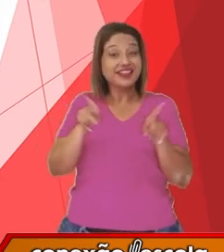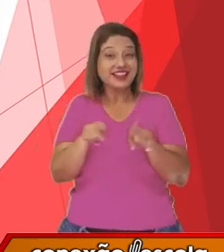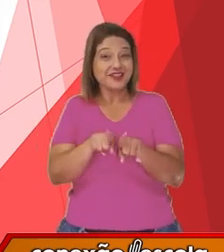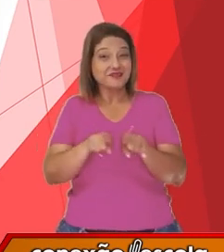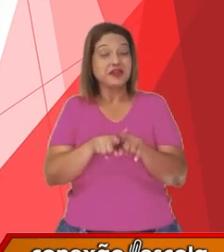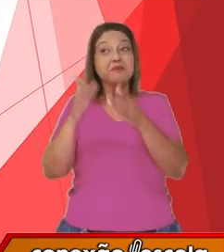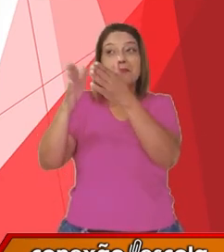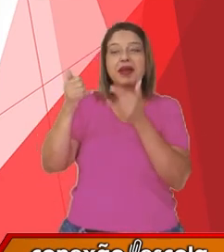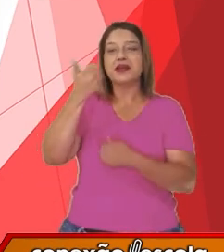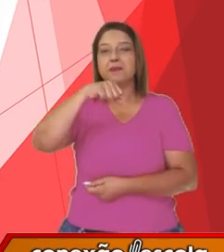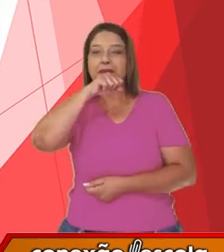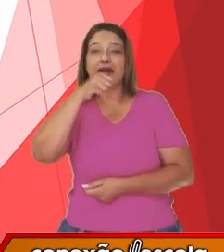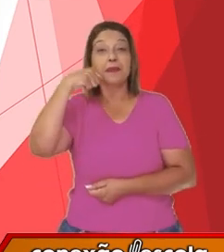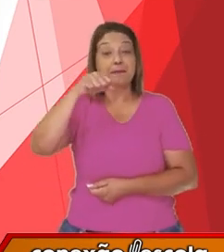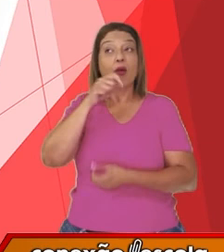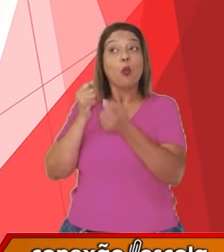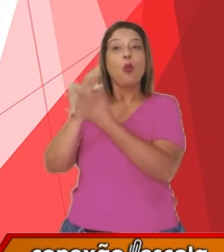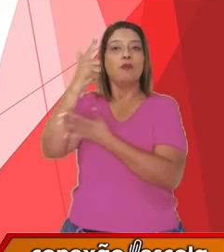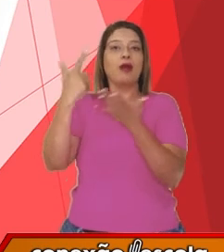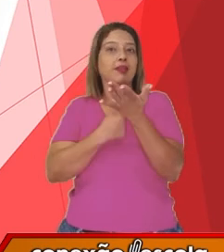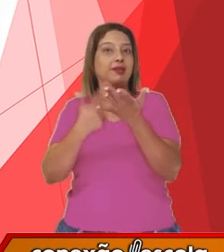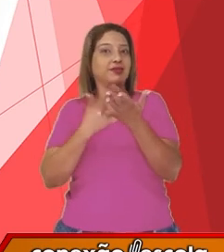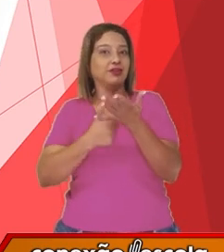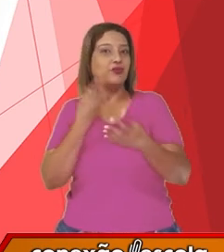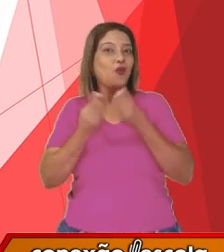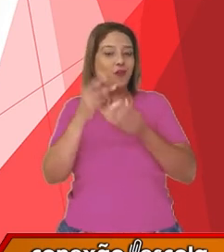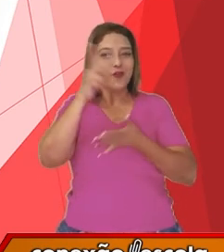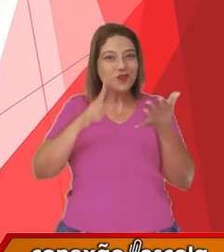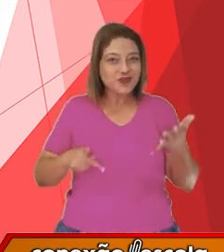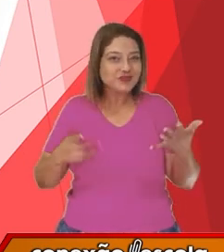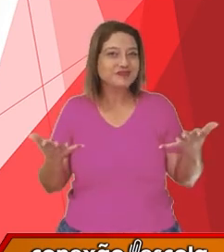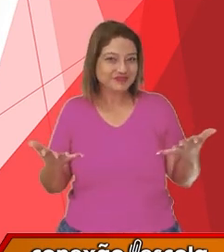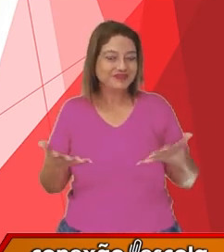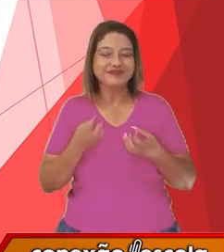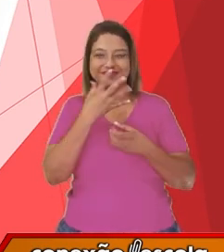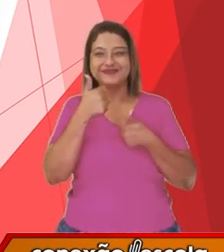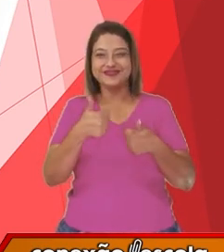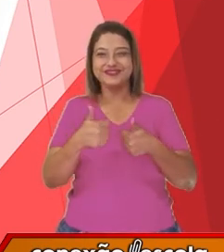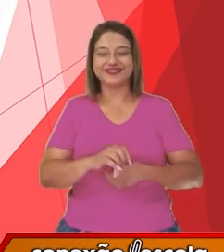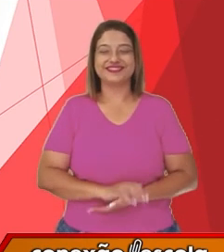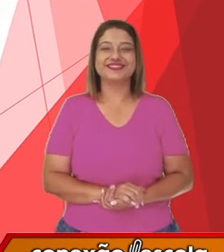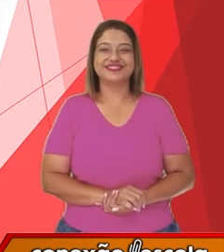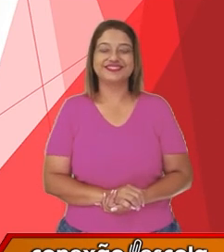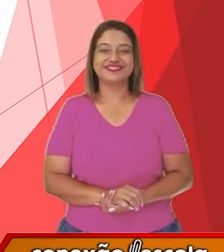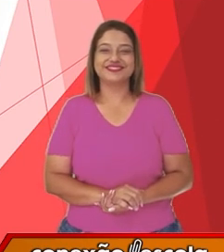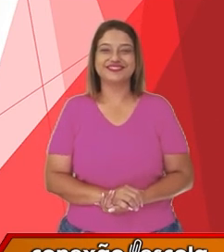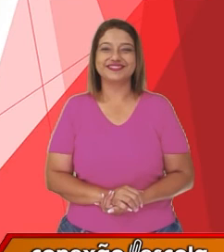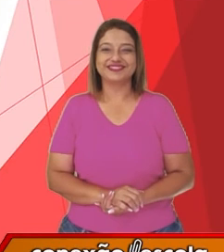papai. Pede para comprar um livro para você sobre poemas. Tudo bem? Então tá